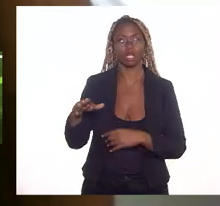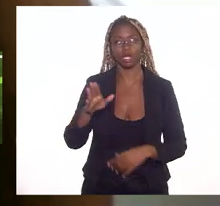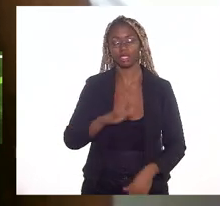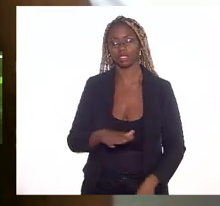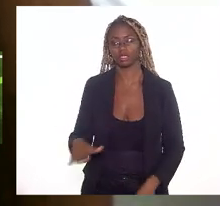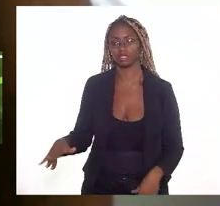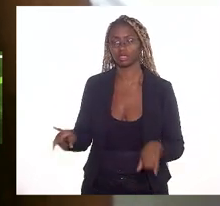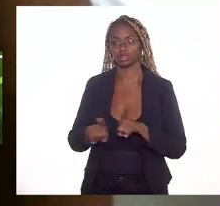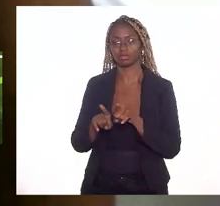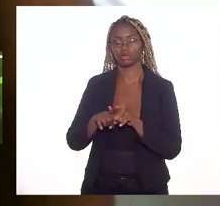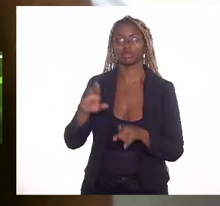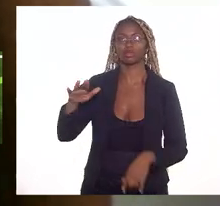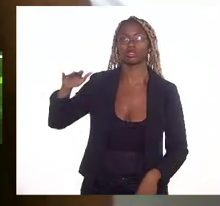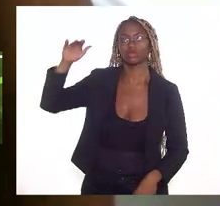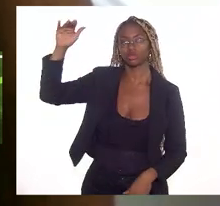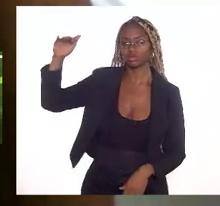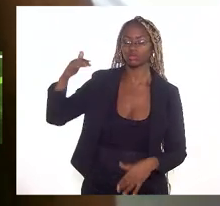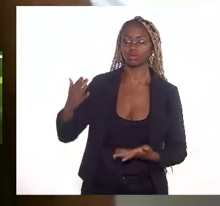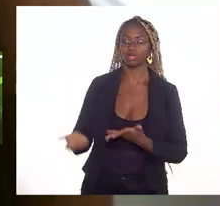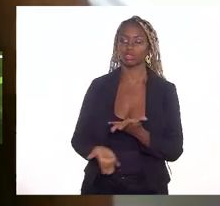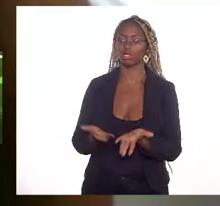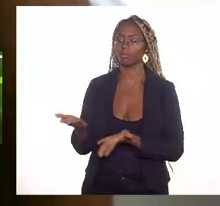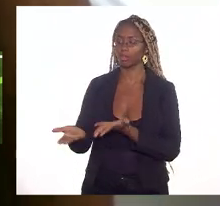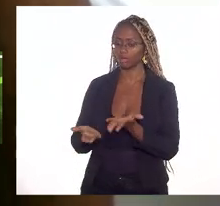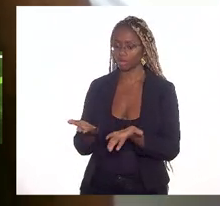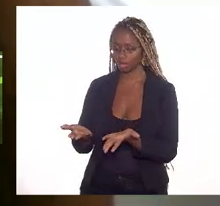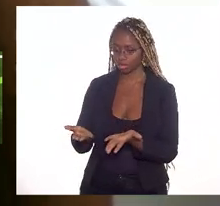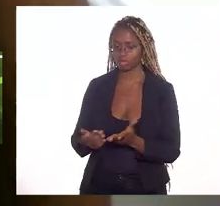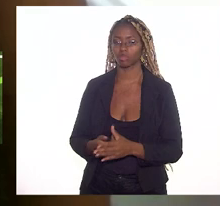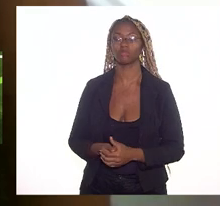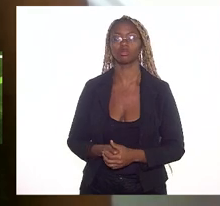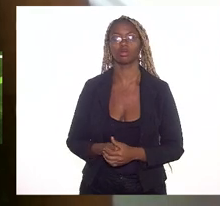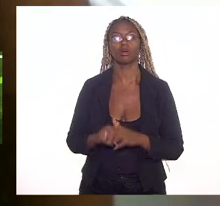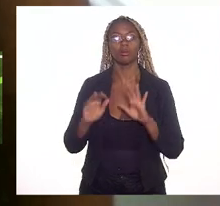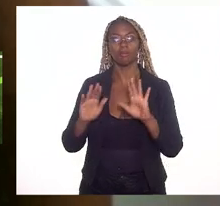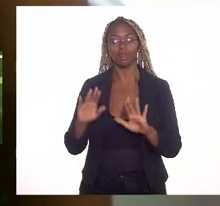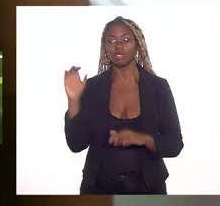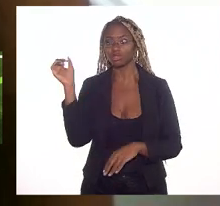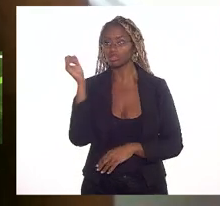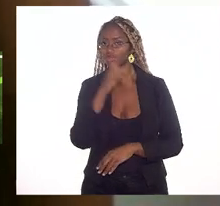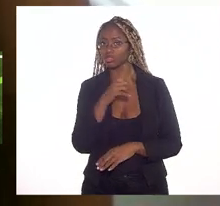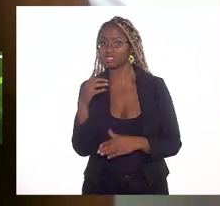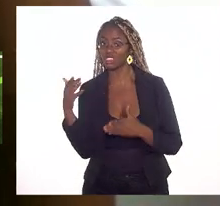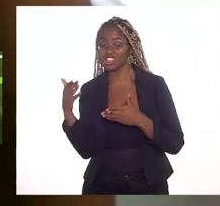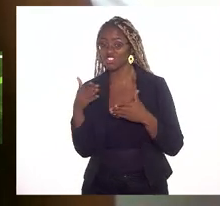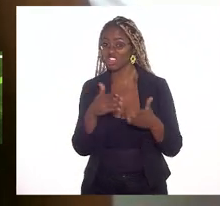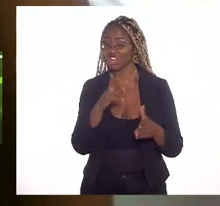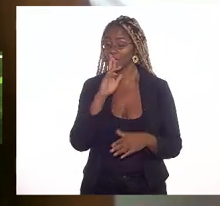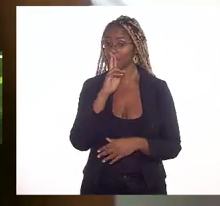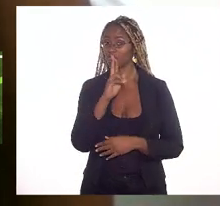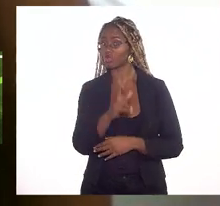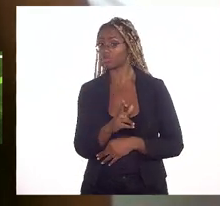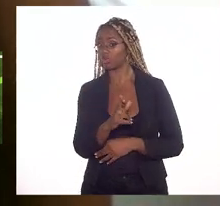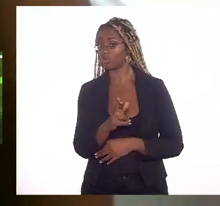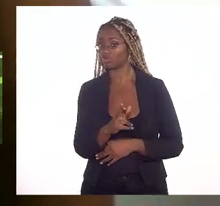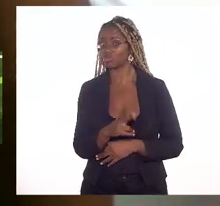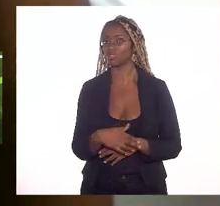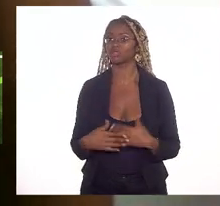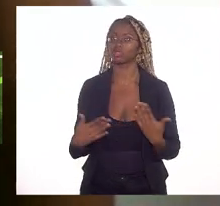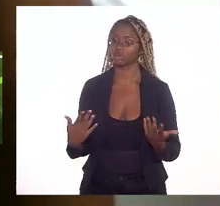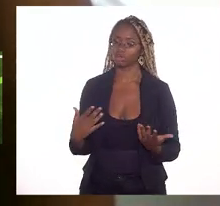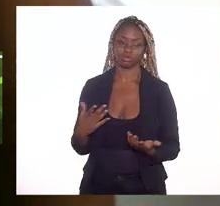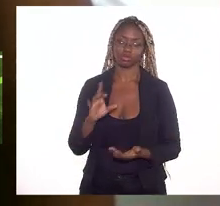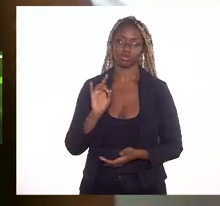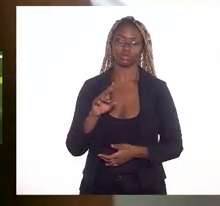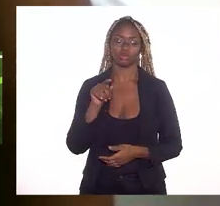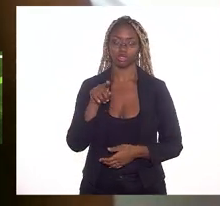para o tratamento. Mas a grande dificuldade é chegar até o diagnóstico, né? Por si só já